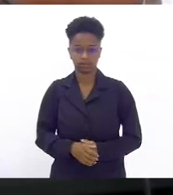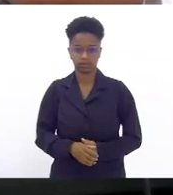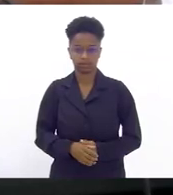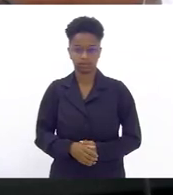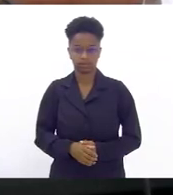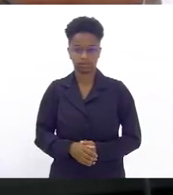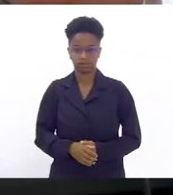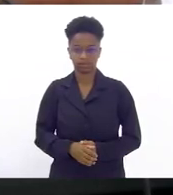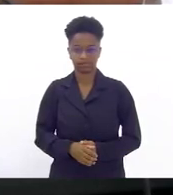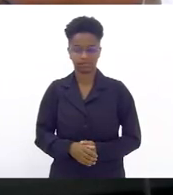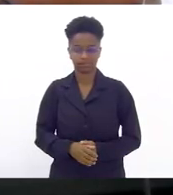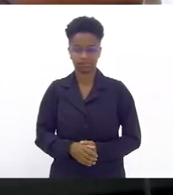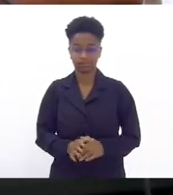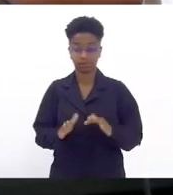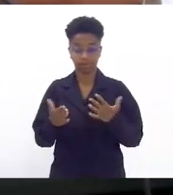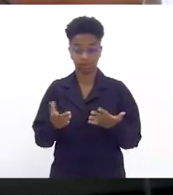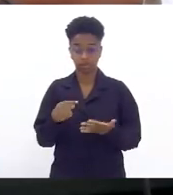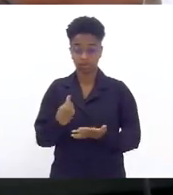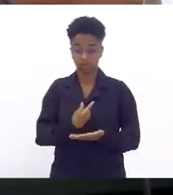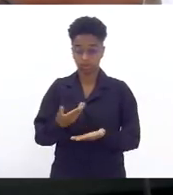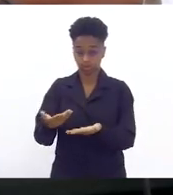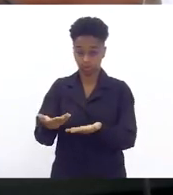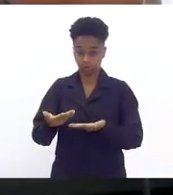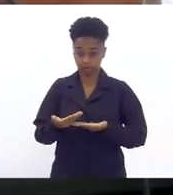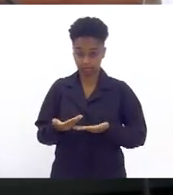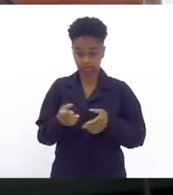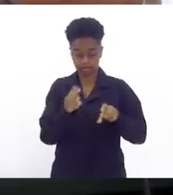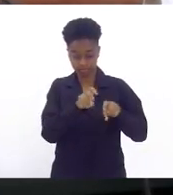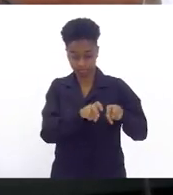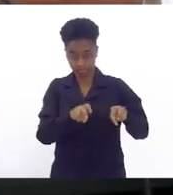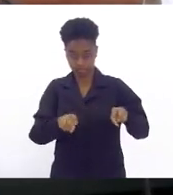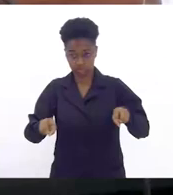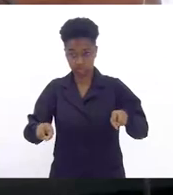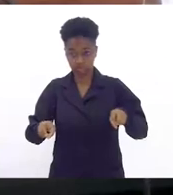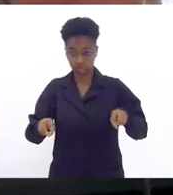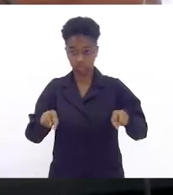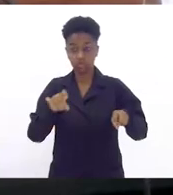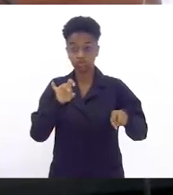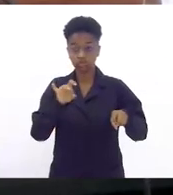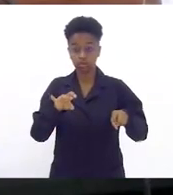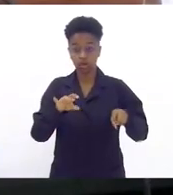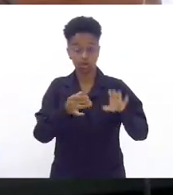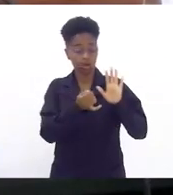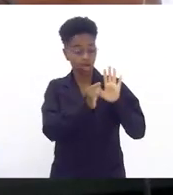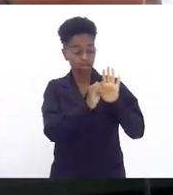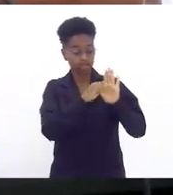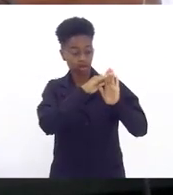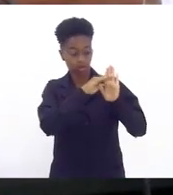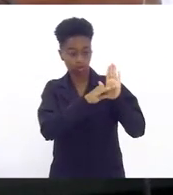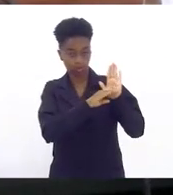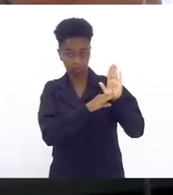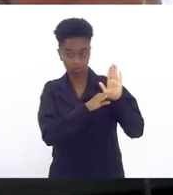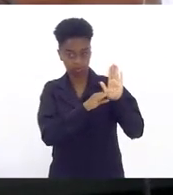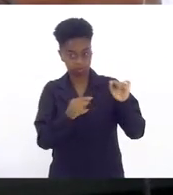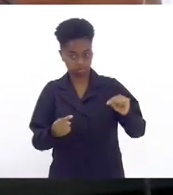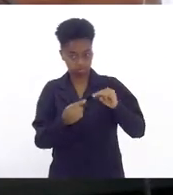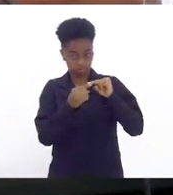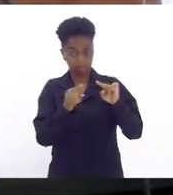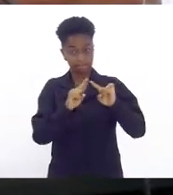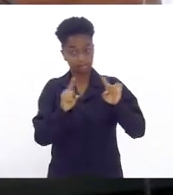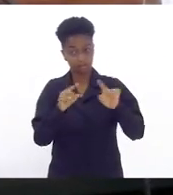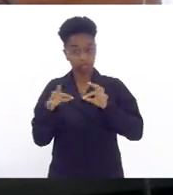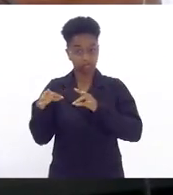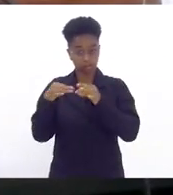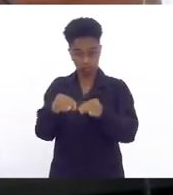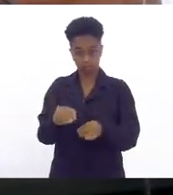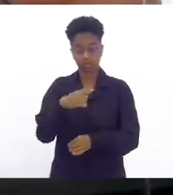então então nós podemos convidar para compor a mesa apenas aquilo que tá no edital mas todo mundo vai ter